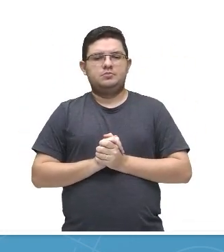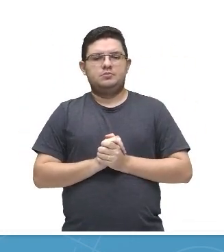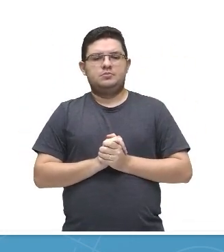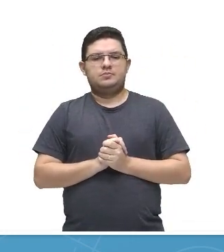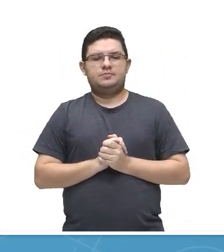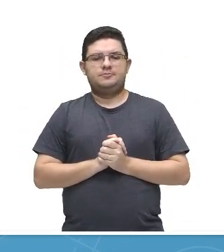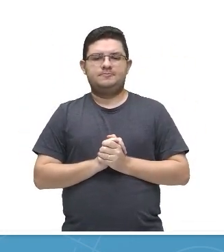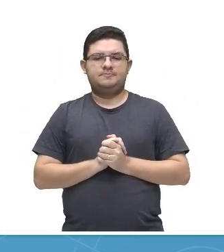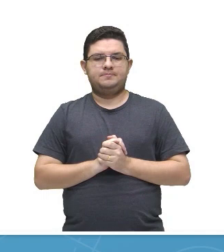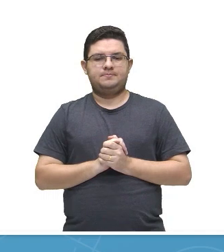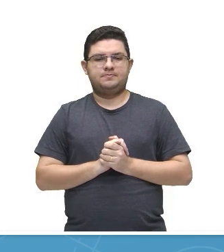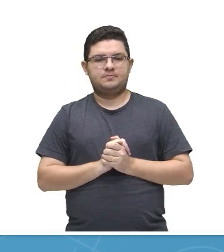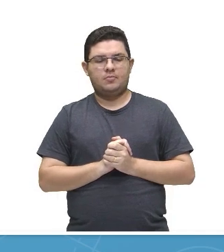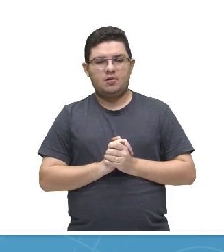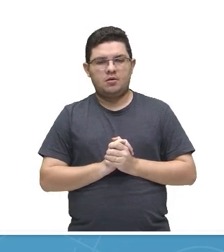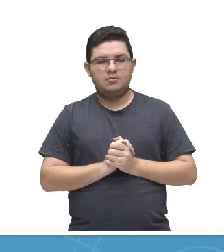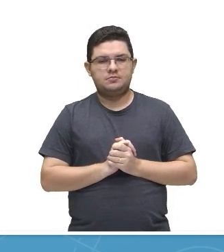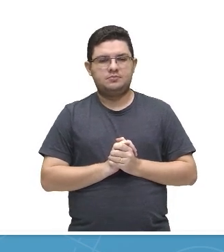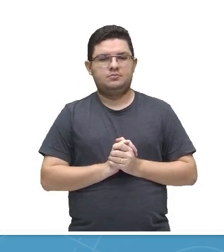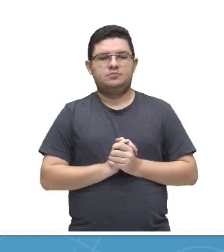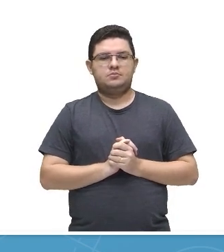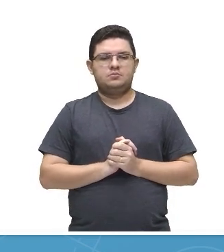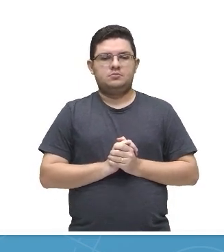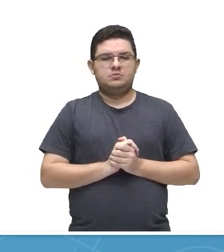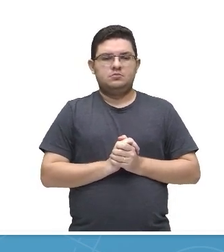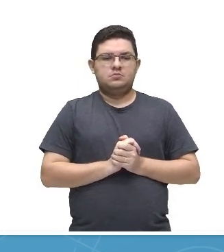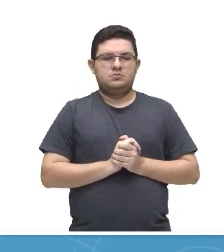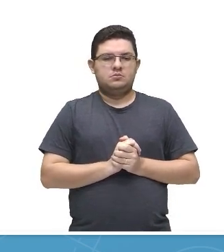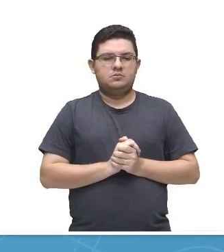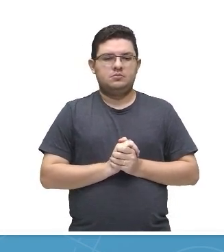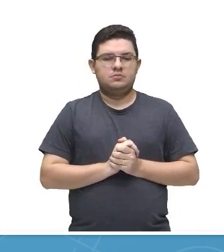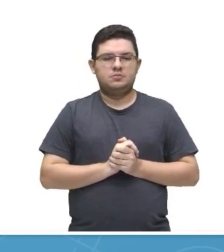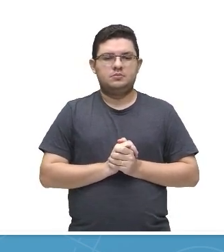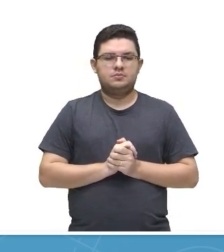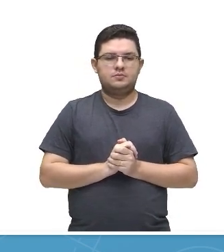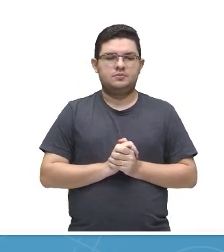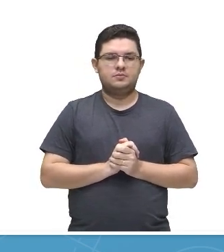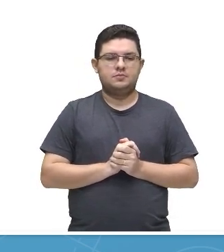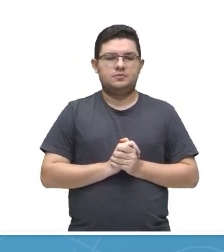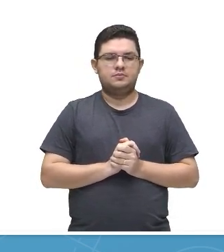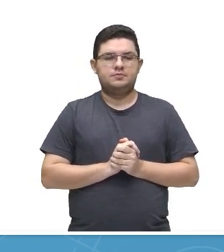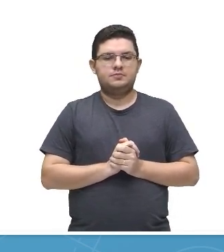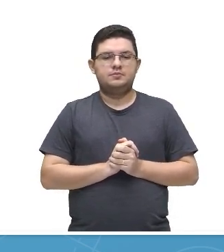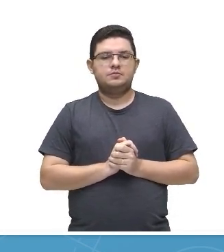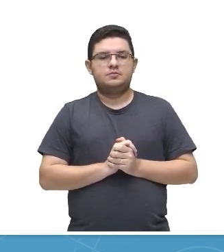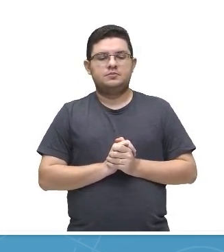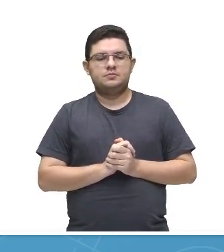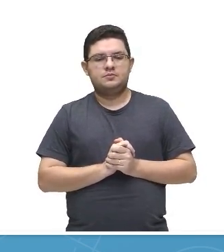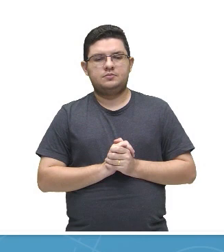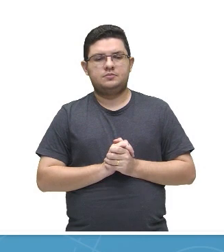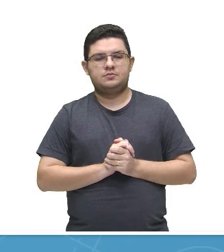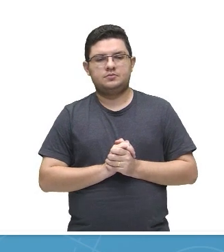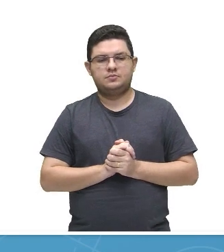Ok? Então, você compreendeu? Aqui, objetos, tecnologia, né? Seria essa certa classe em que o ser,